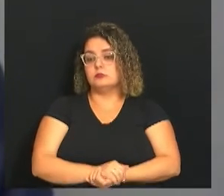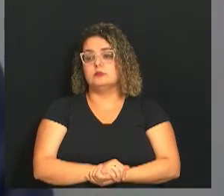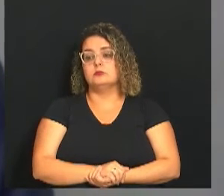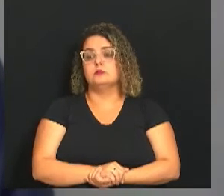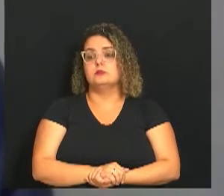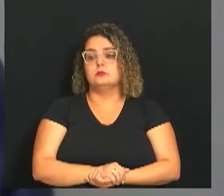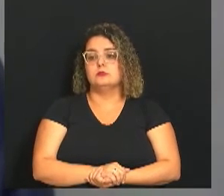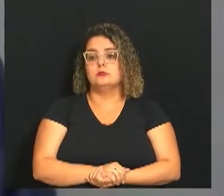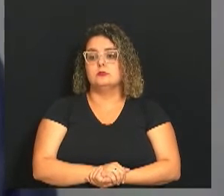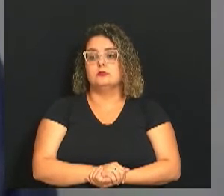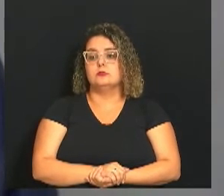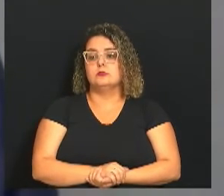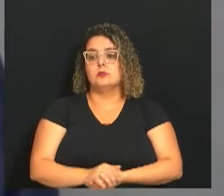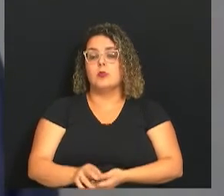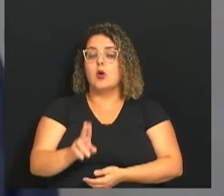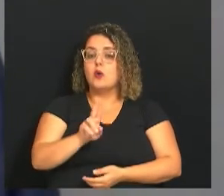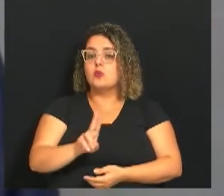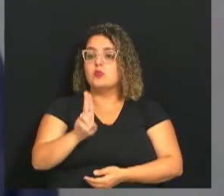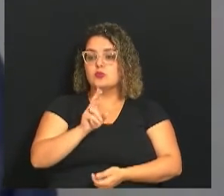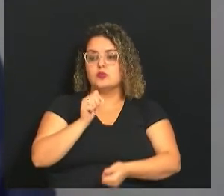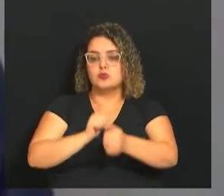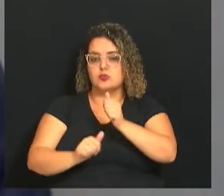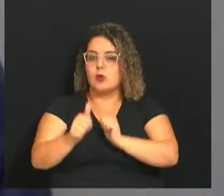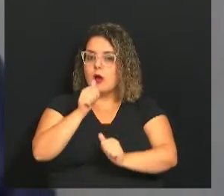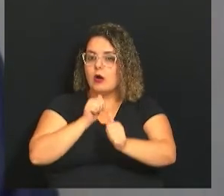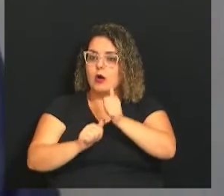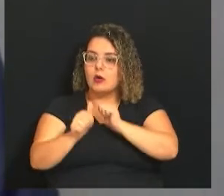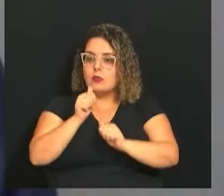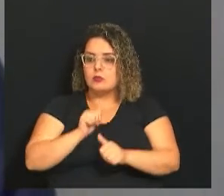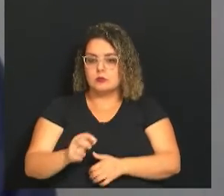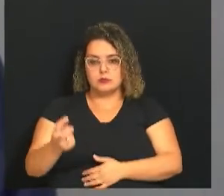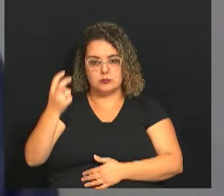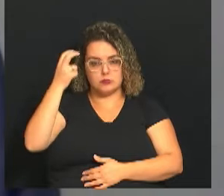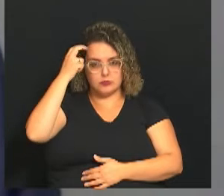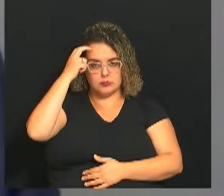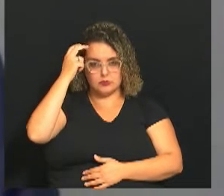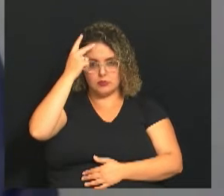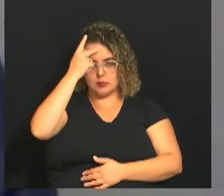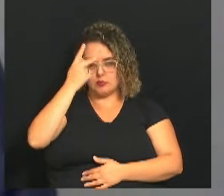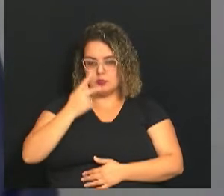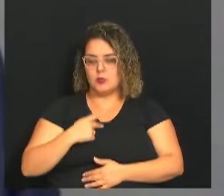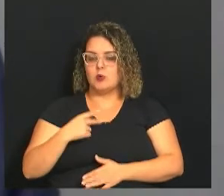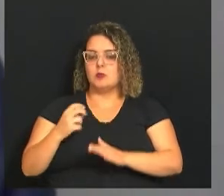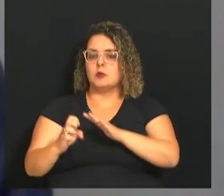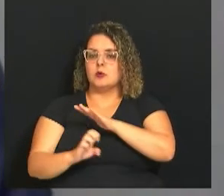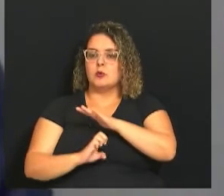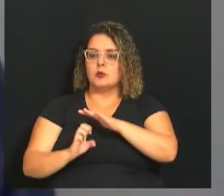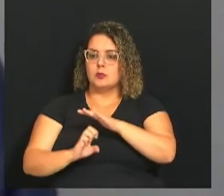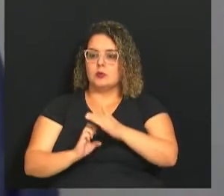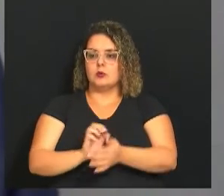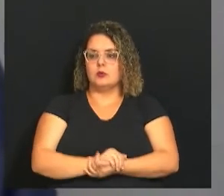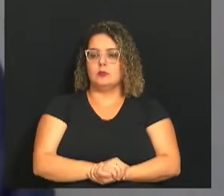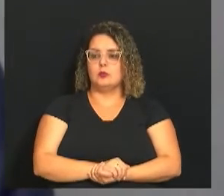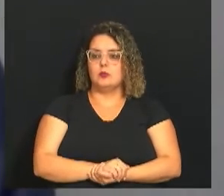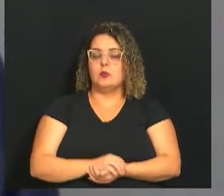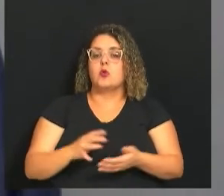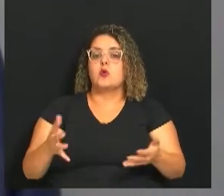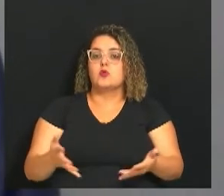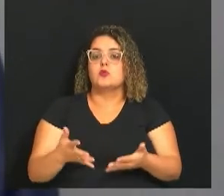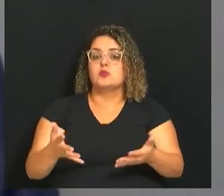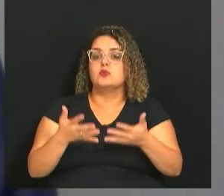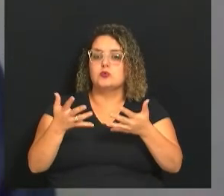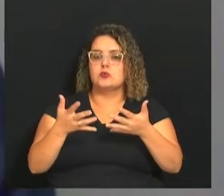ao consumo do álcool. É uma questão cultural da própria empresa, como se fosse um incentivo a esse